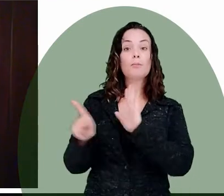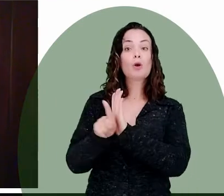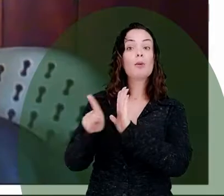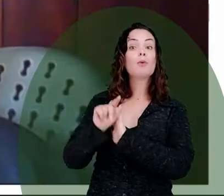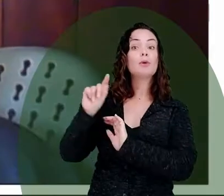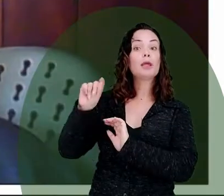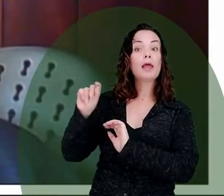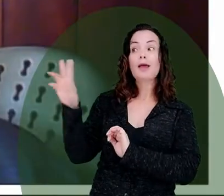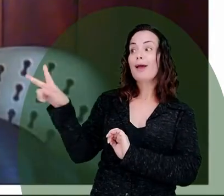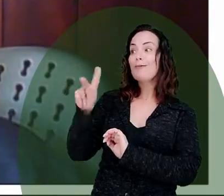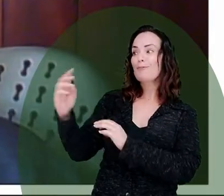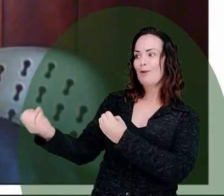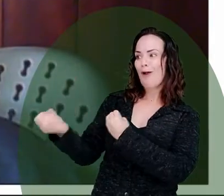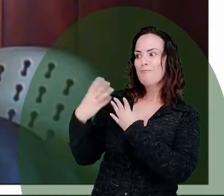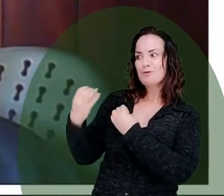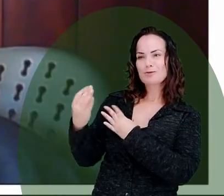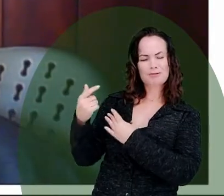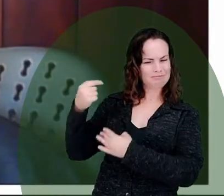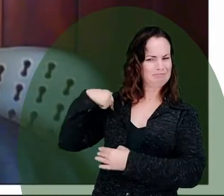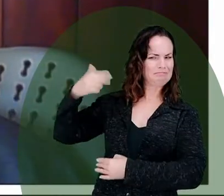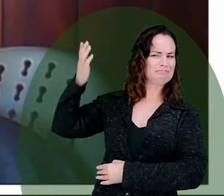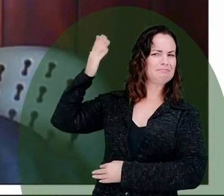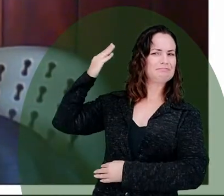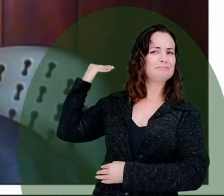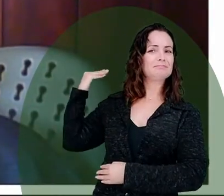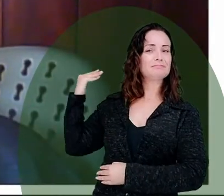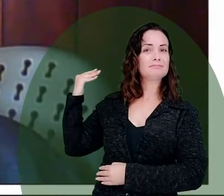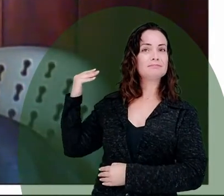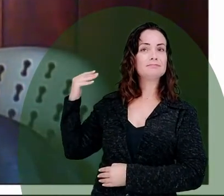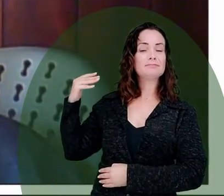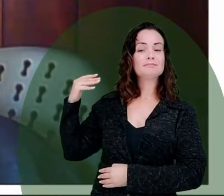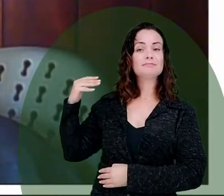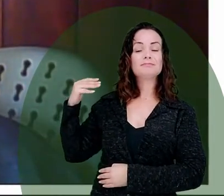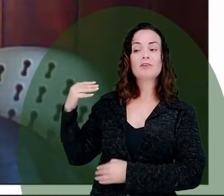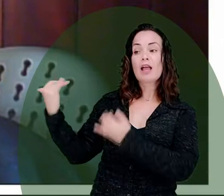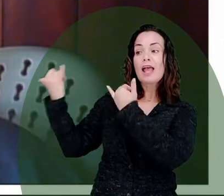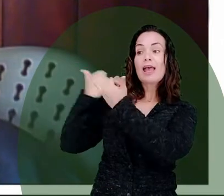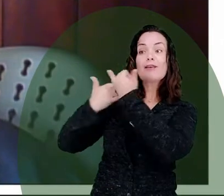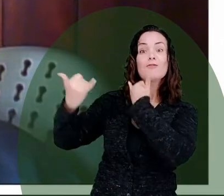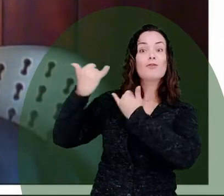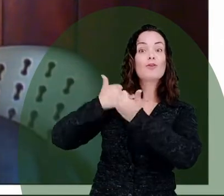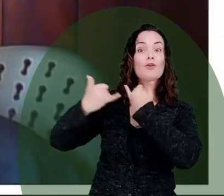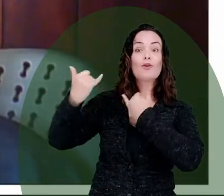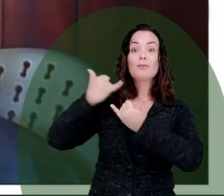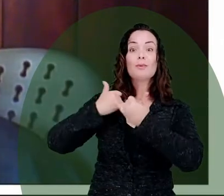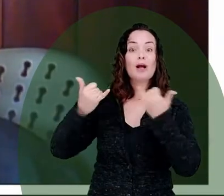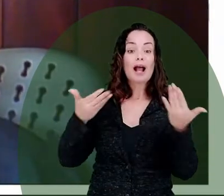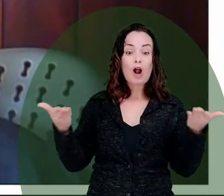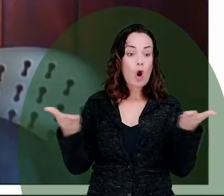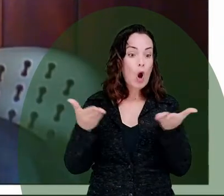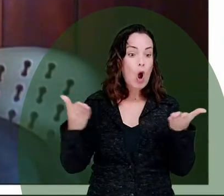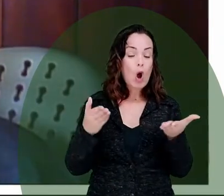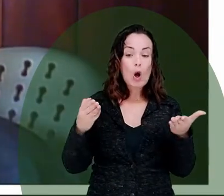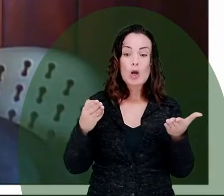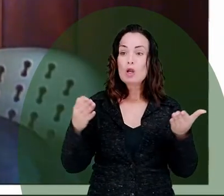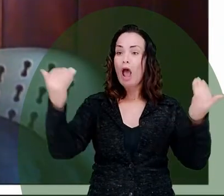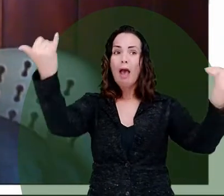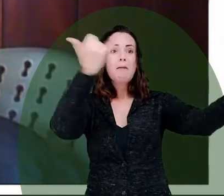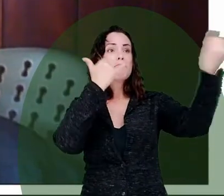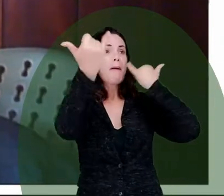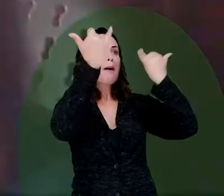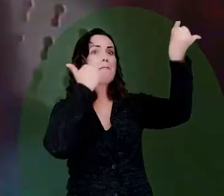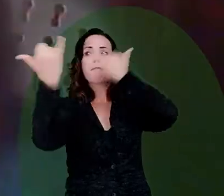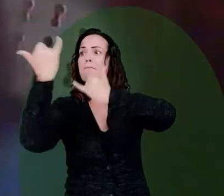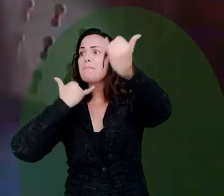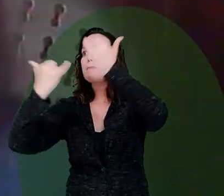professores. Na nossa época, a informação vem de 500 lugares. A escola é um